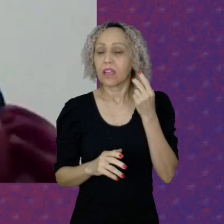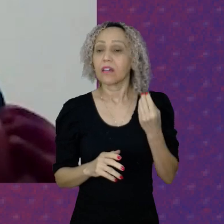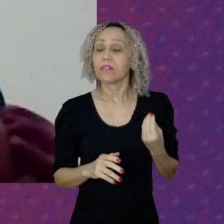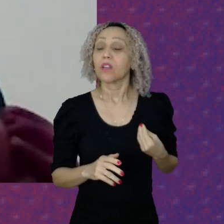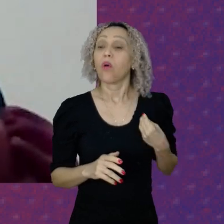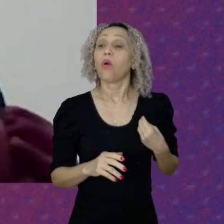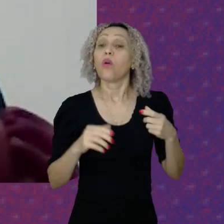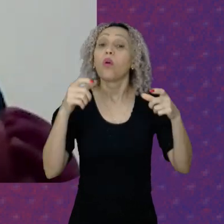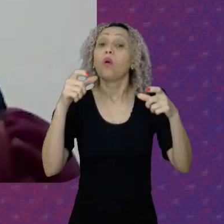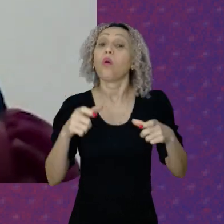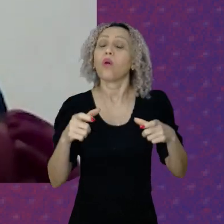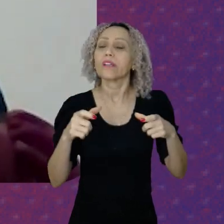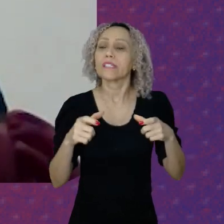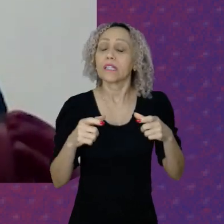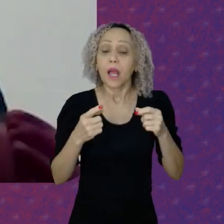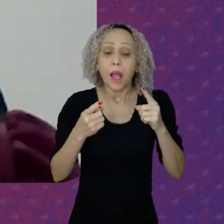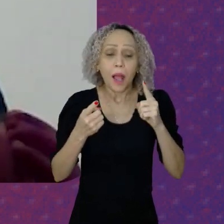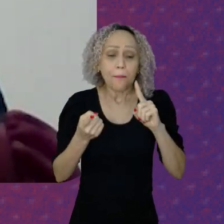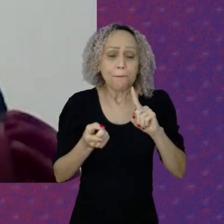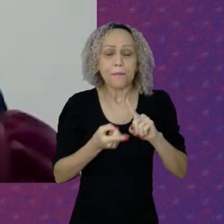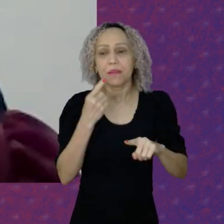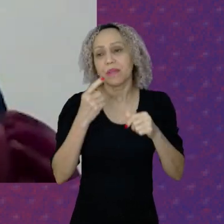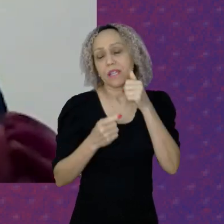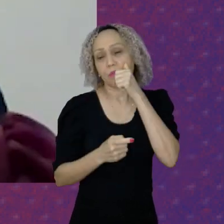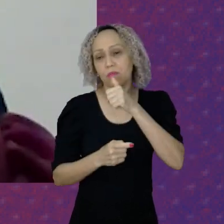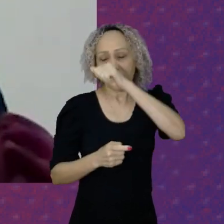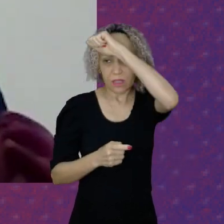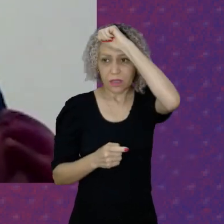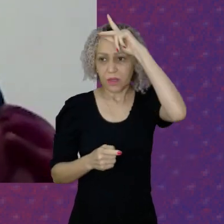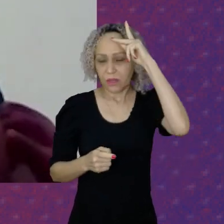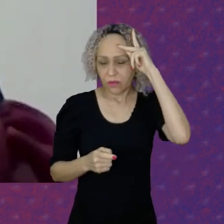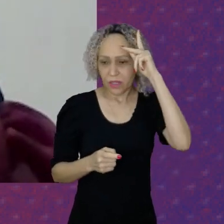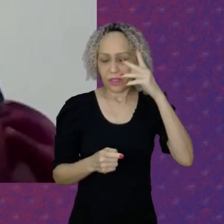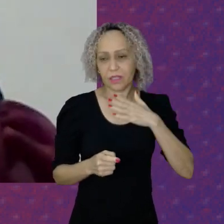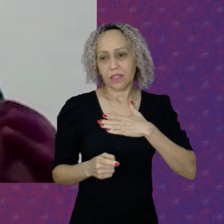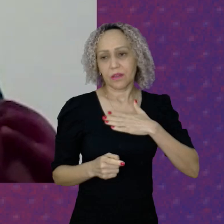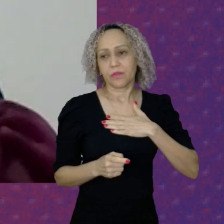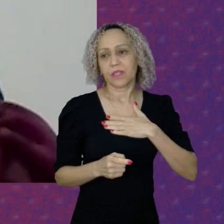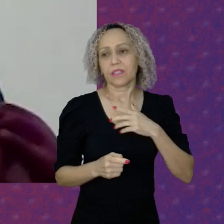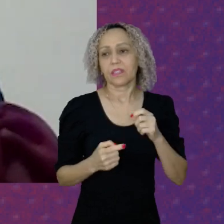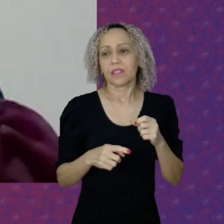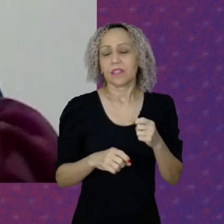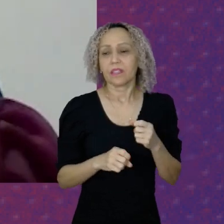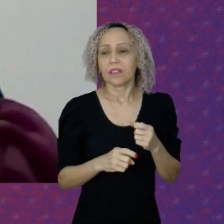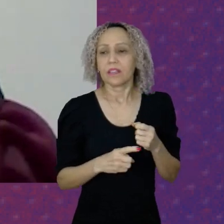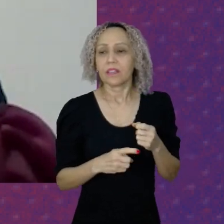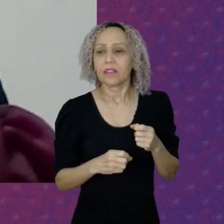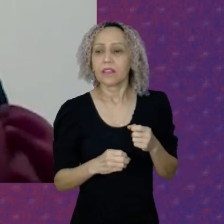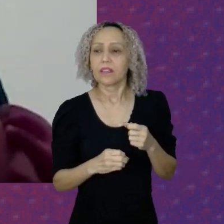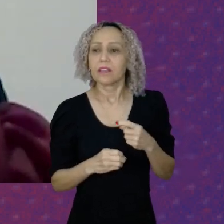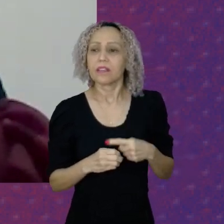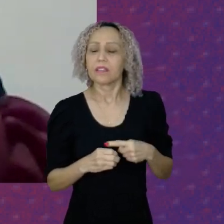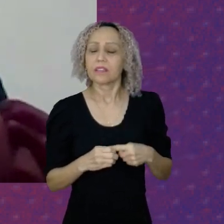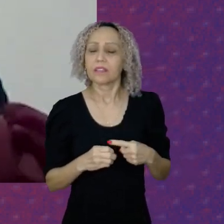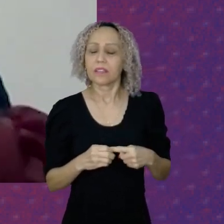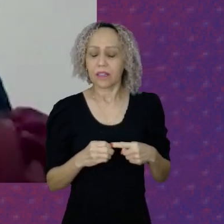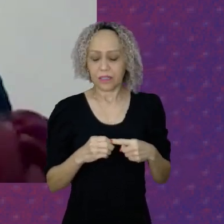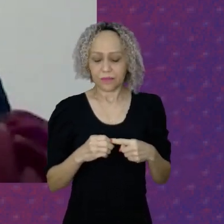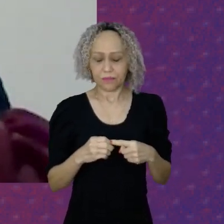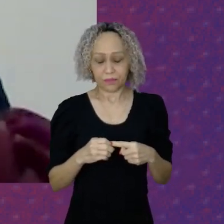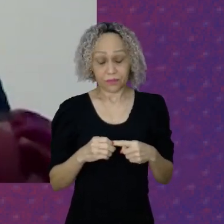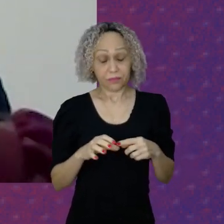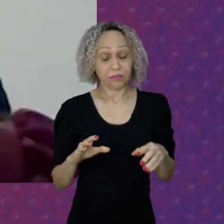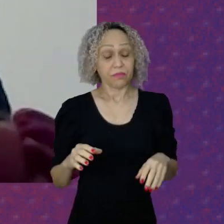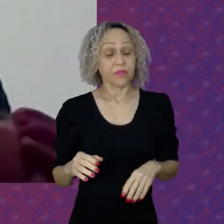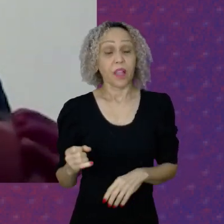hoje a primeira mulher a assumir o executivo da minha cidade. Então, Isso traz algo muito